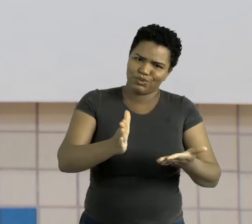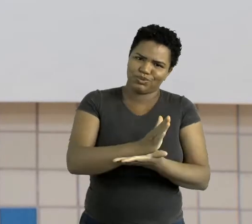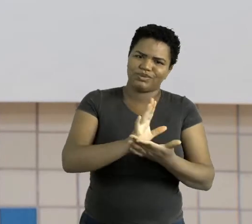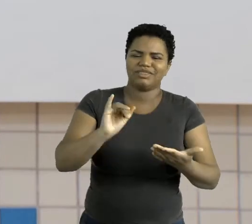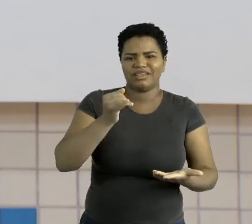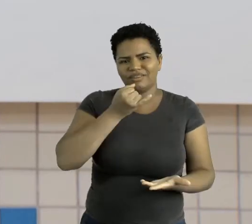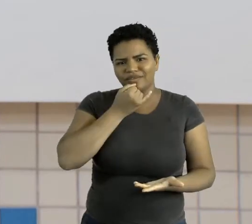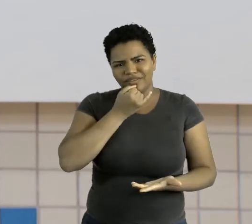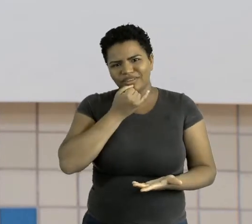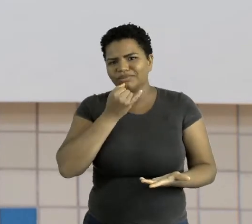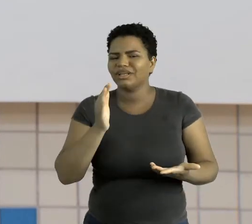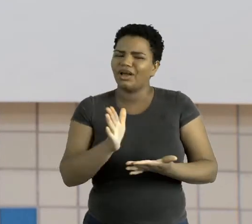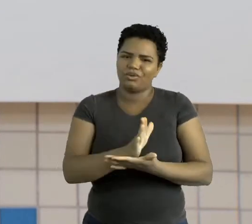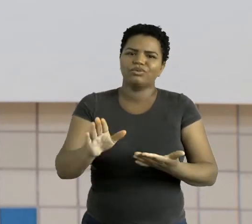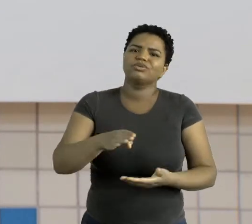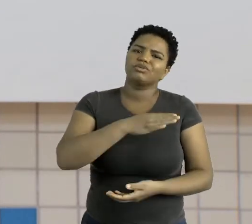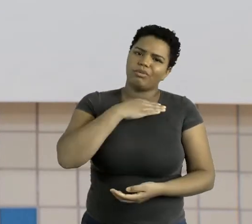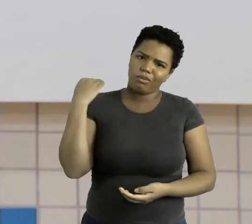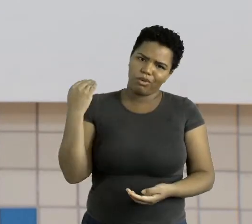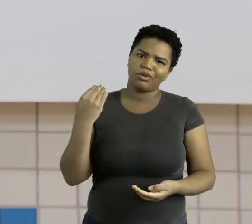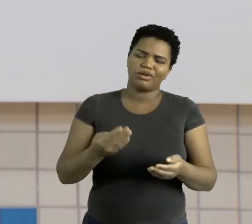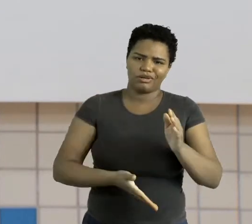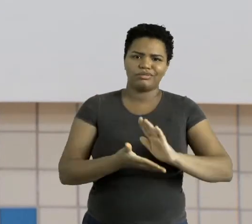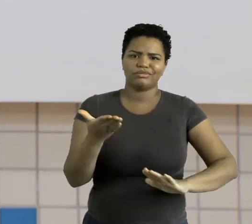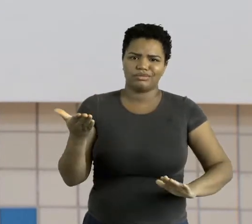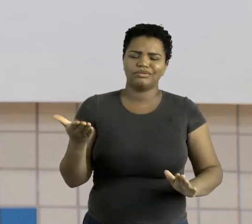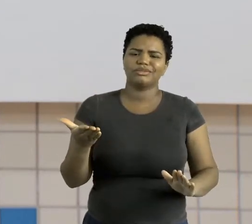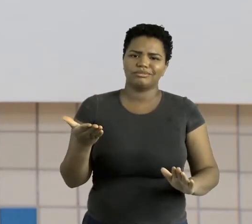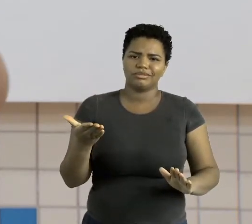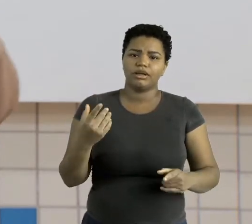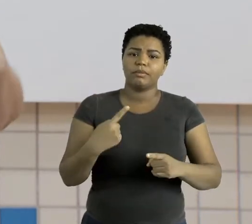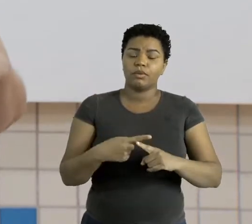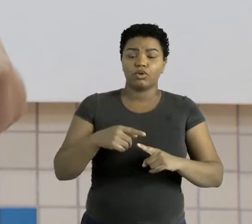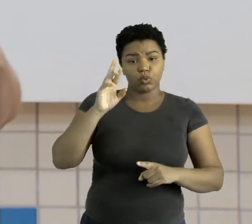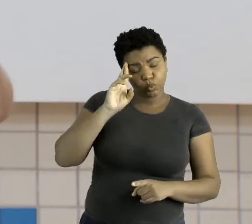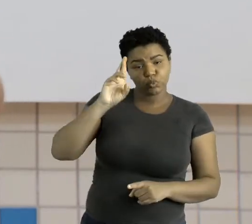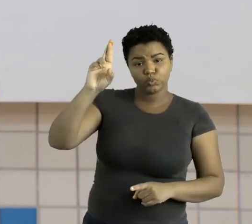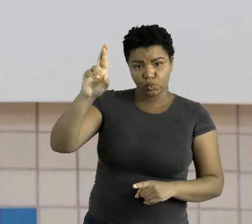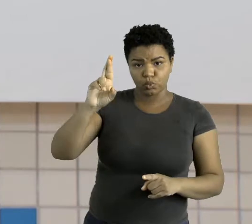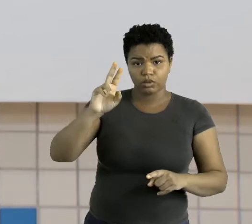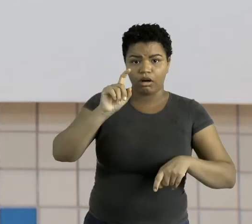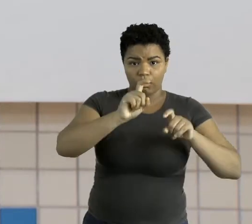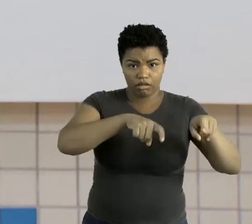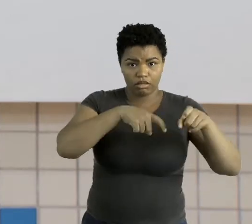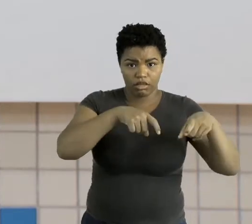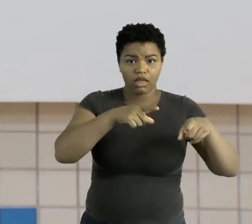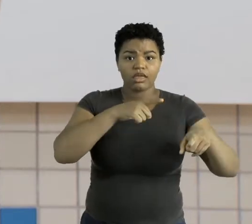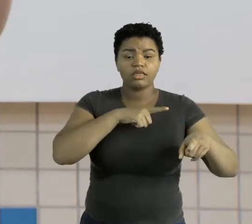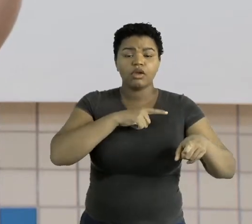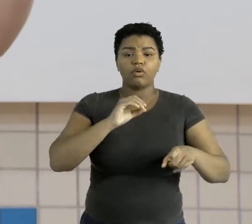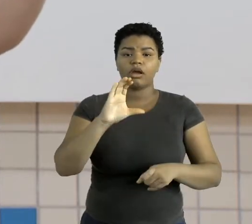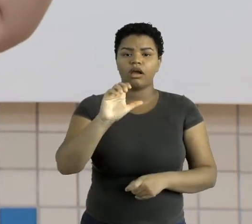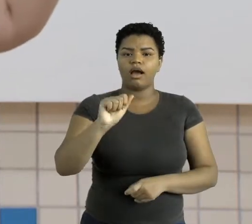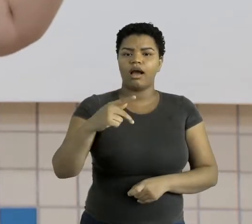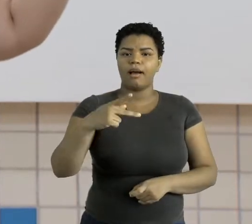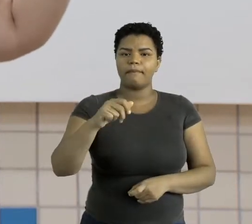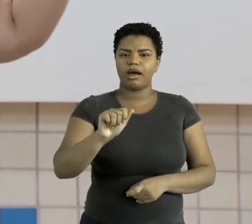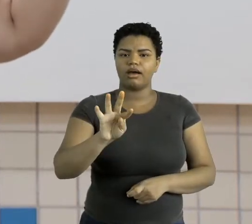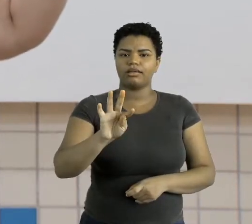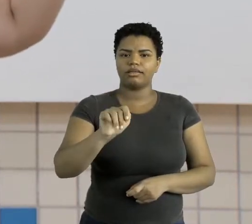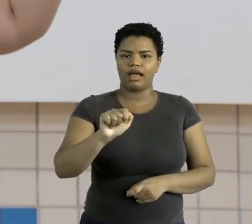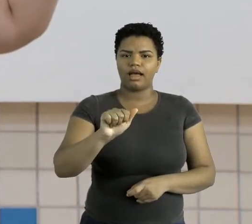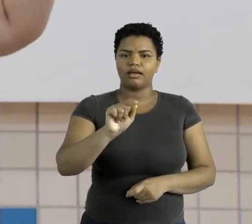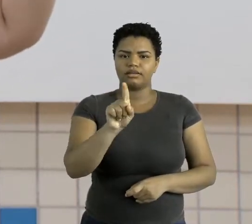alguns também morriam na fuga, porque os donos das fazendas, eles tinham os capatazes, que eram as pessoas